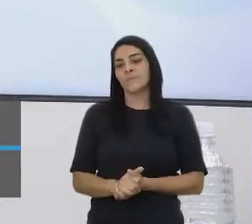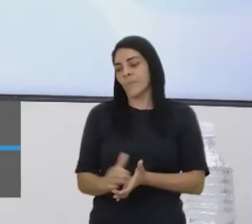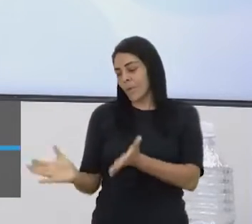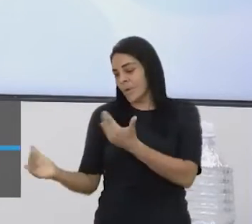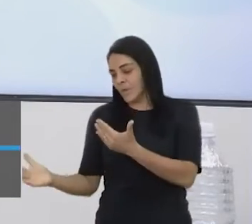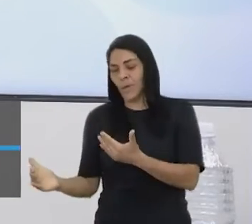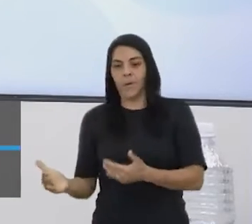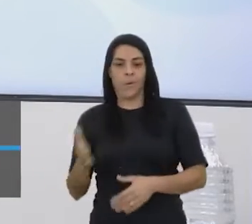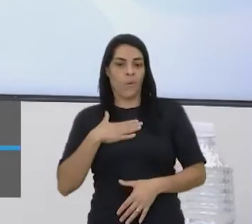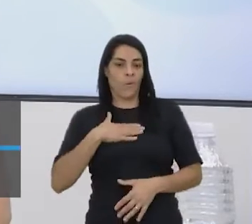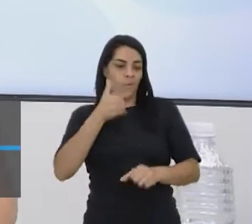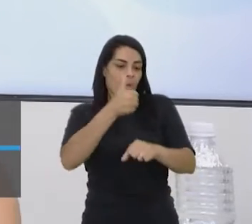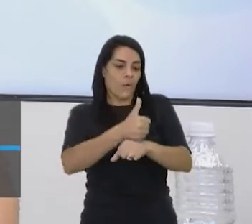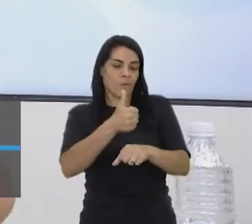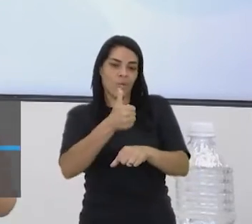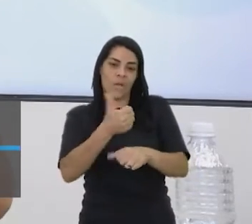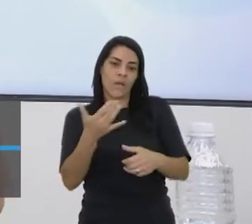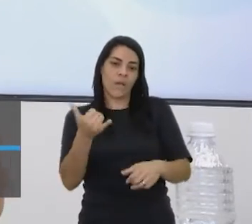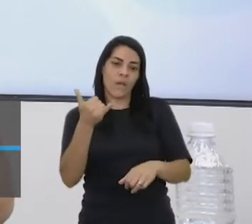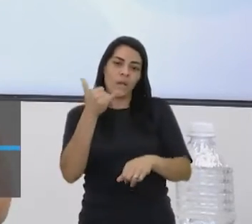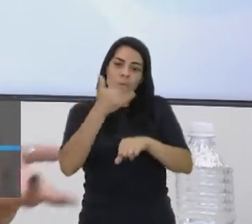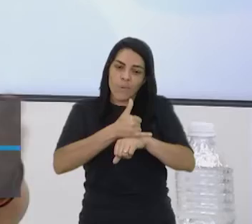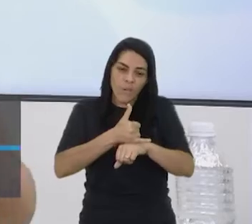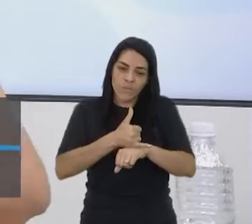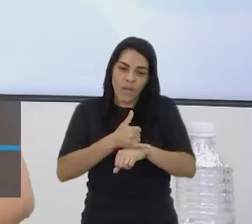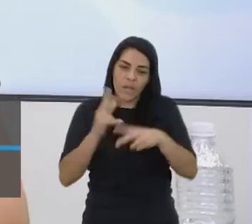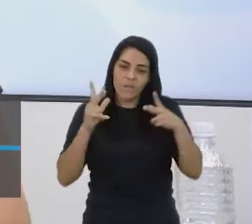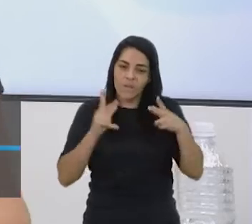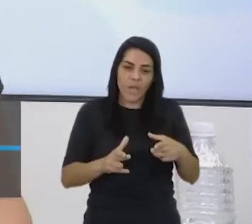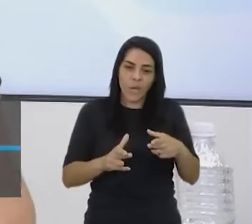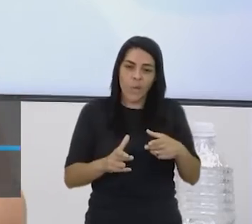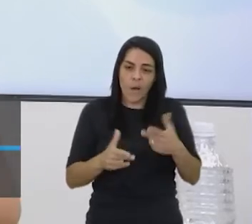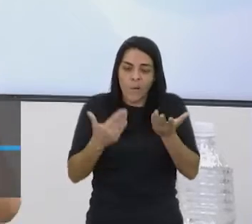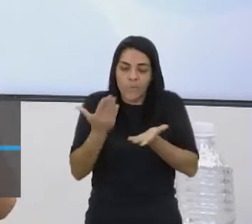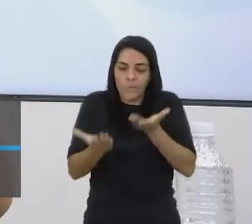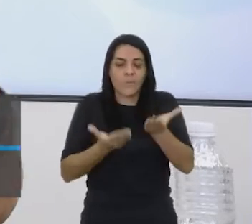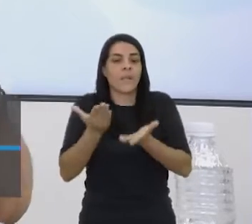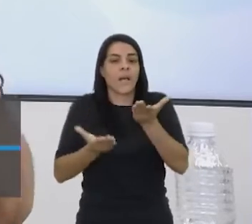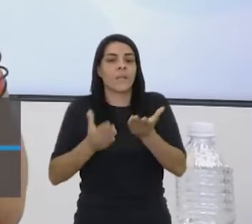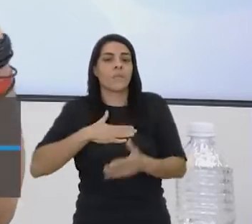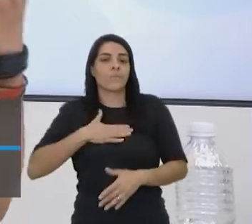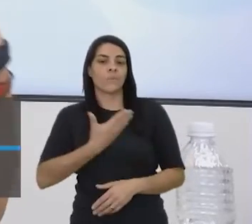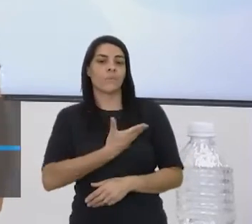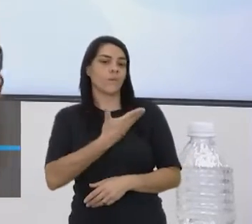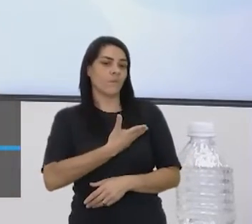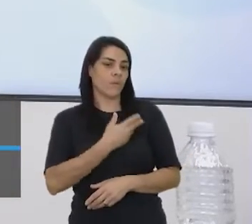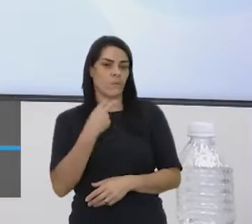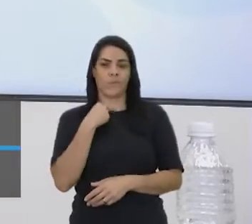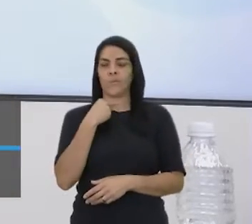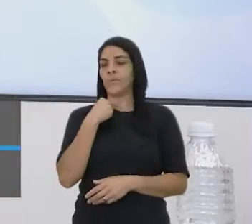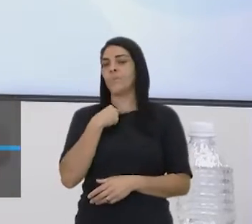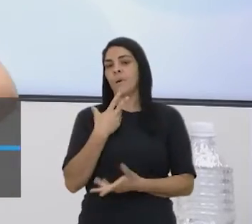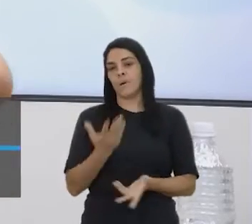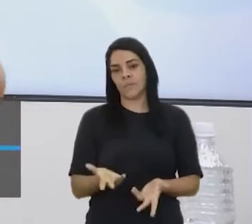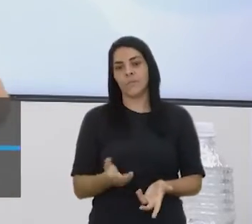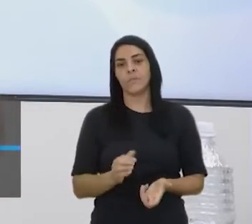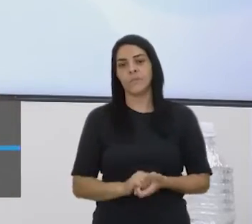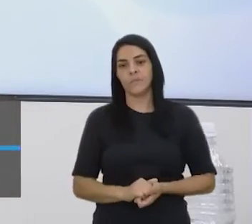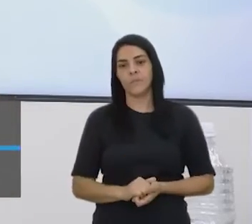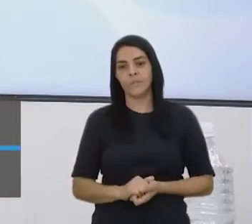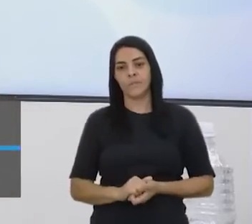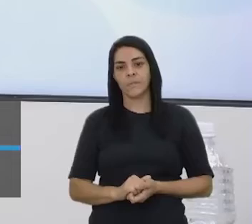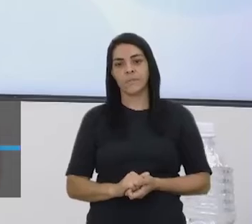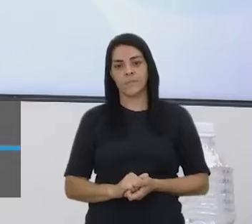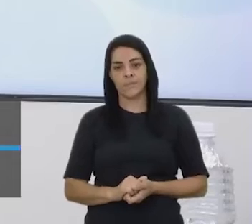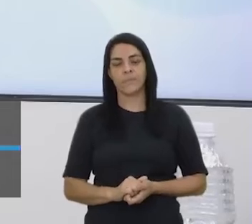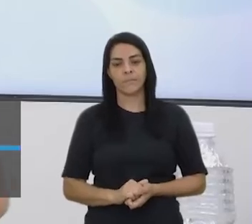meu chefe né como eu trato sei lá meus amigos de rolê então a gente também começa a aprender que